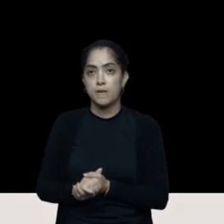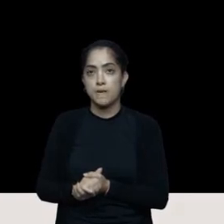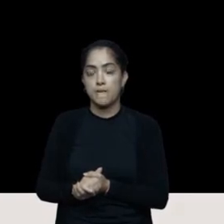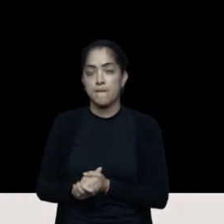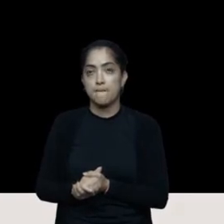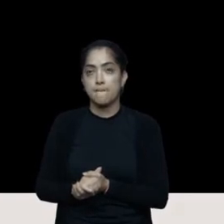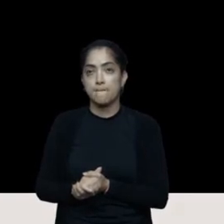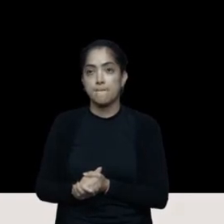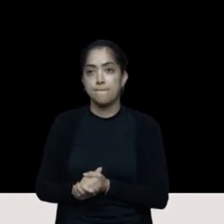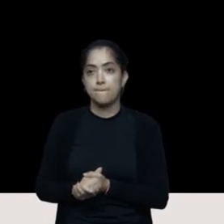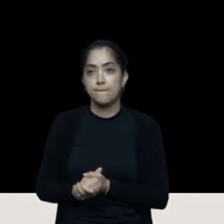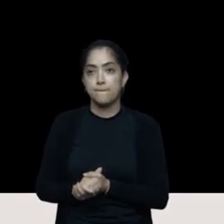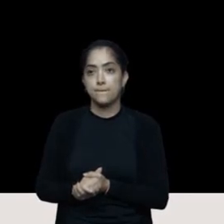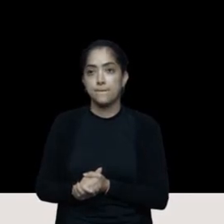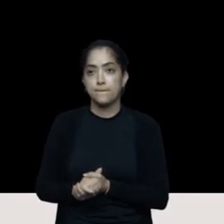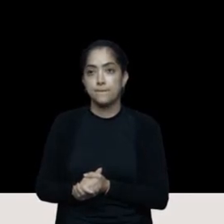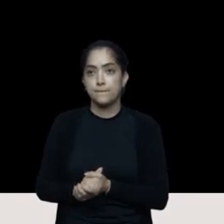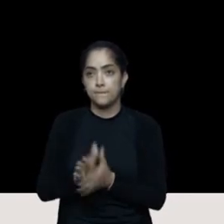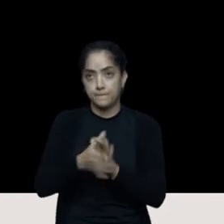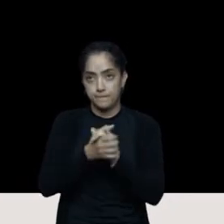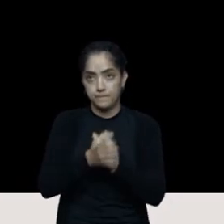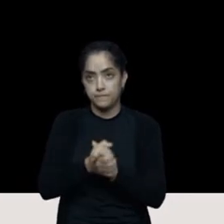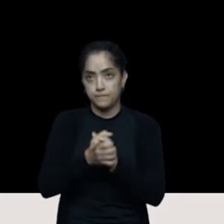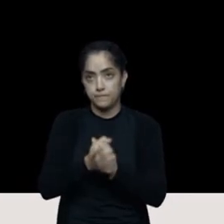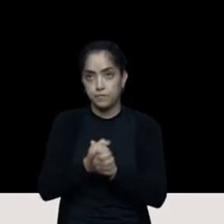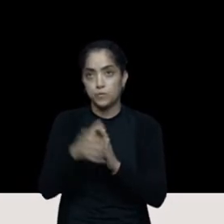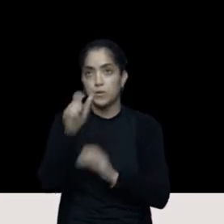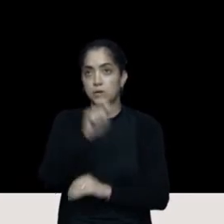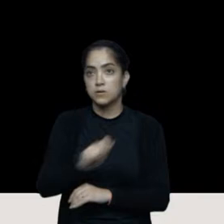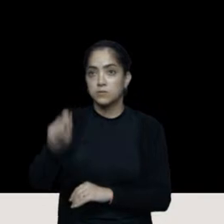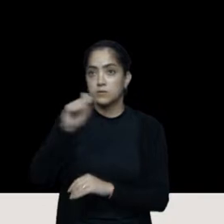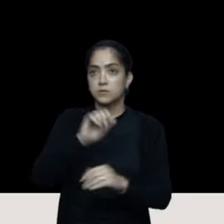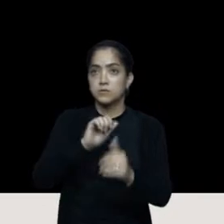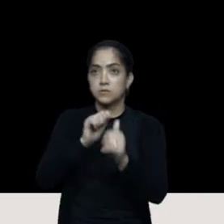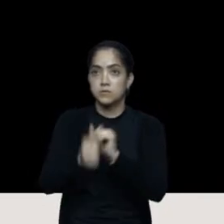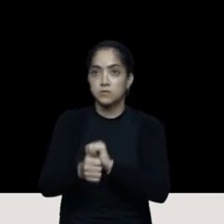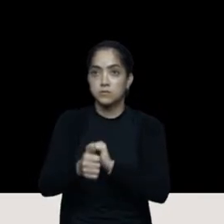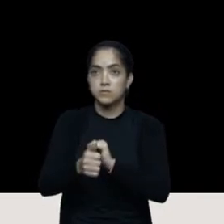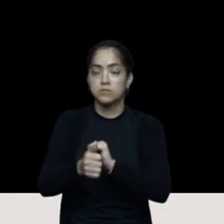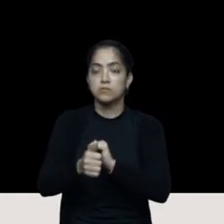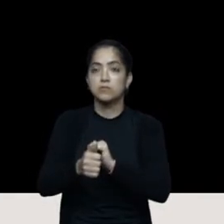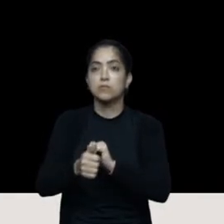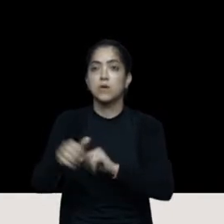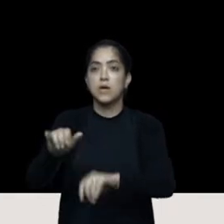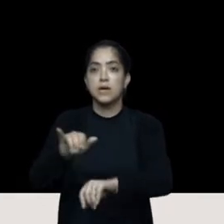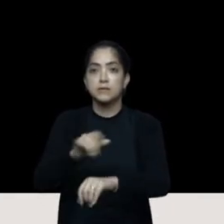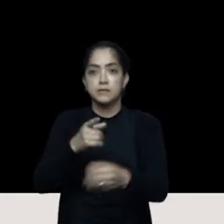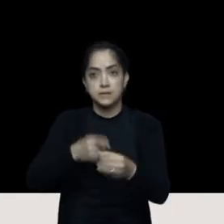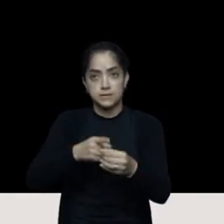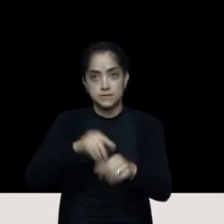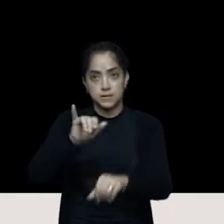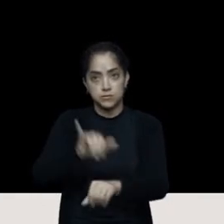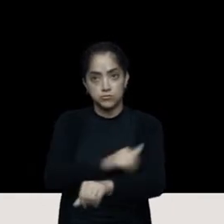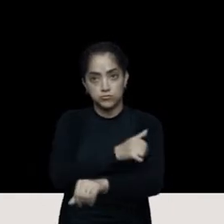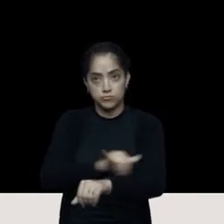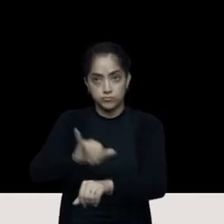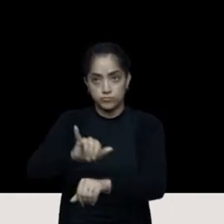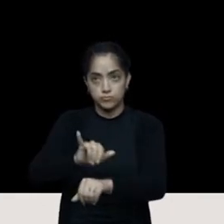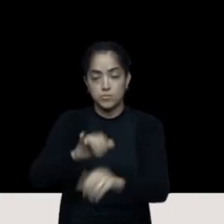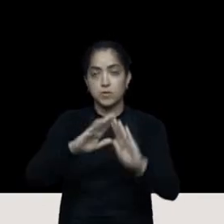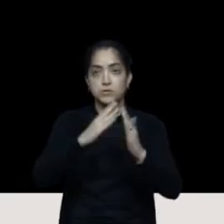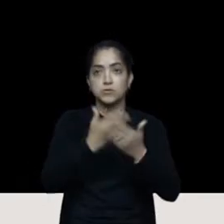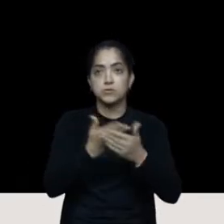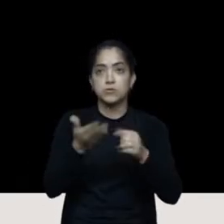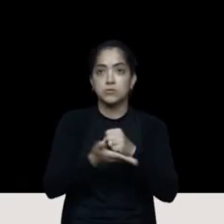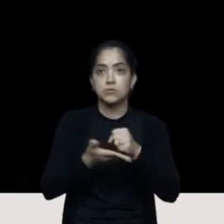Garganta não está boa. Cumprimentando a Associação Atletismo de Itapiranga, a Escola de Educação Básica